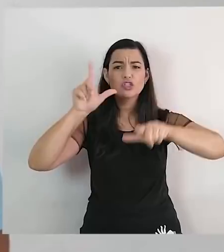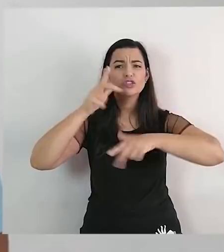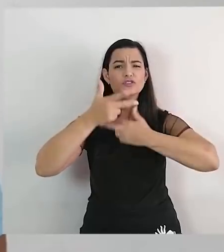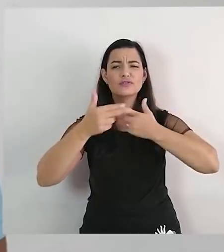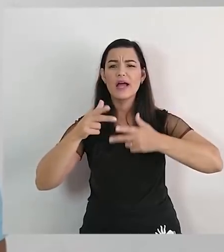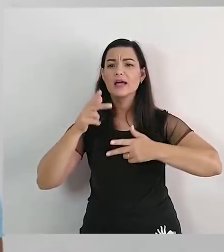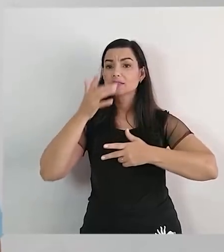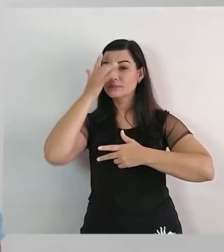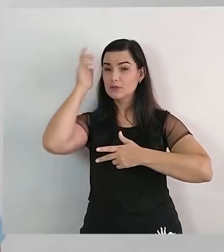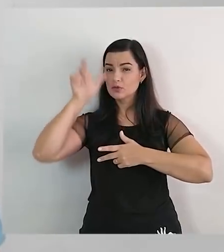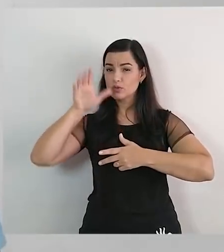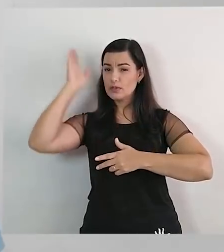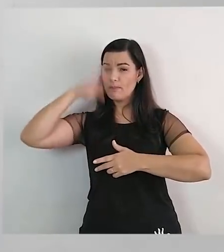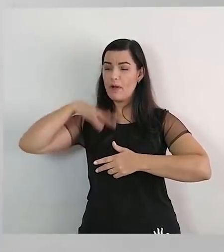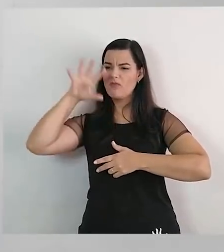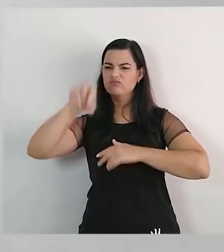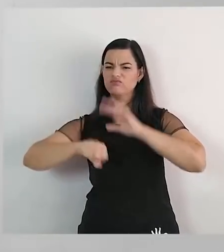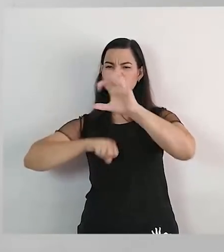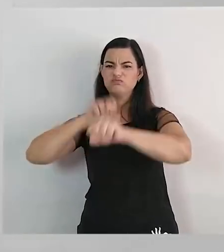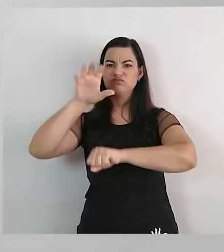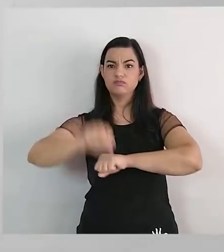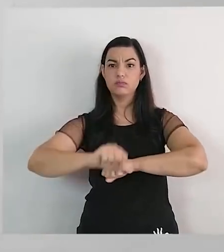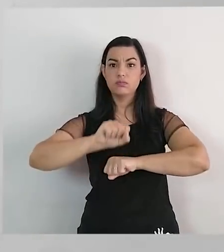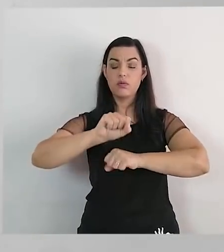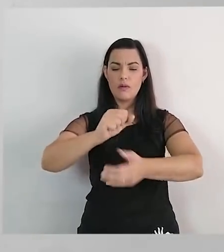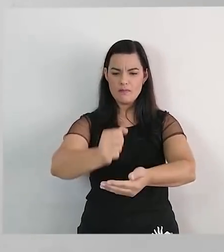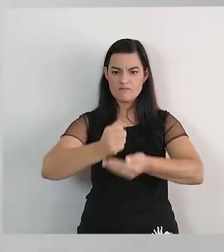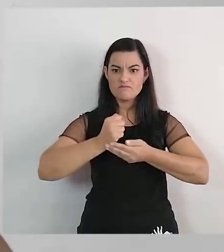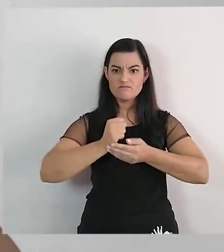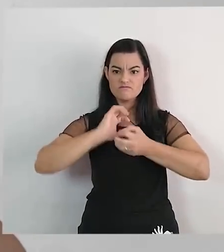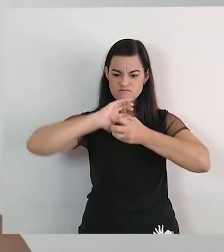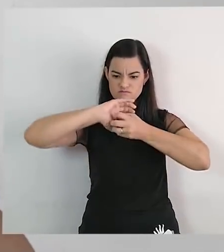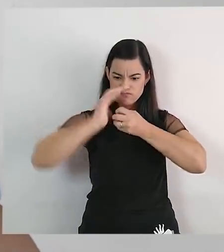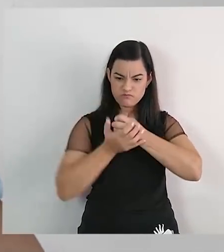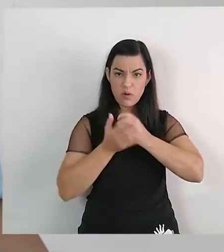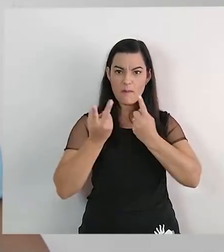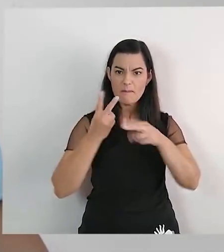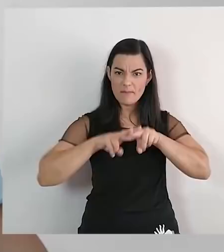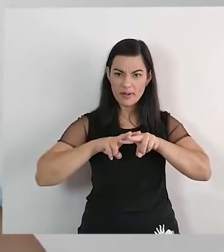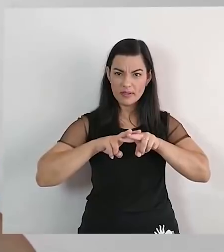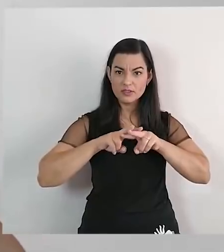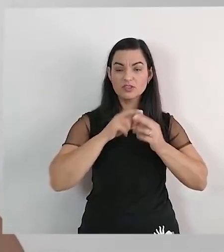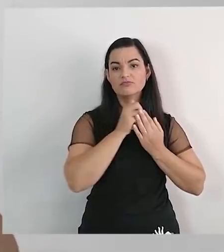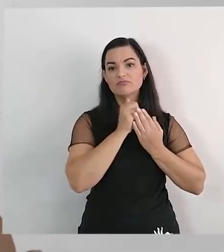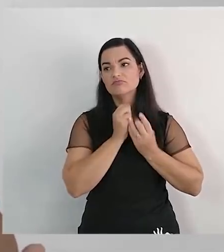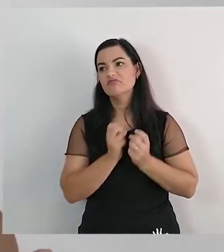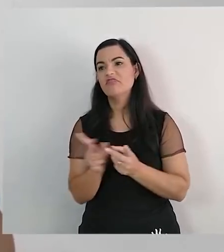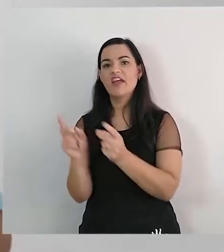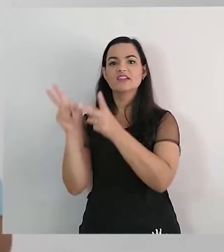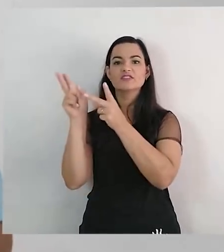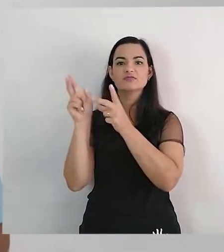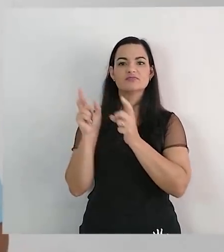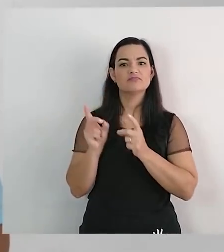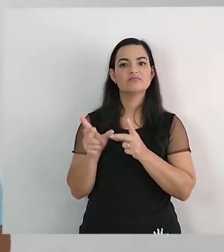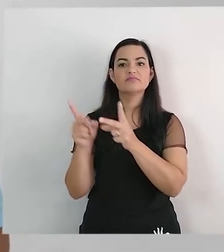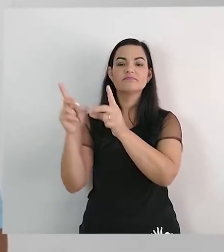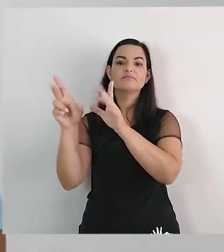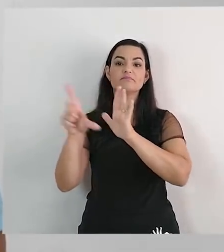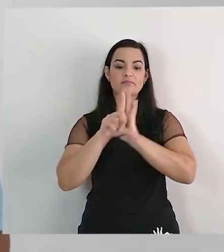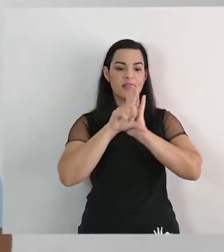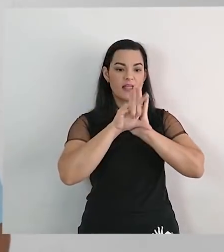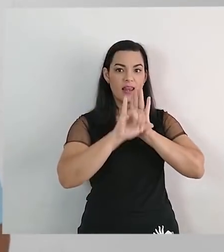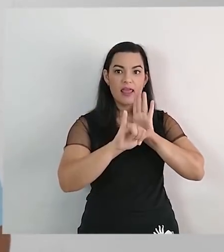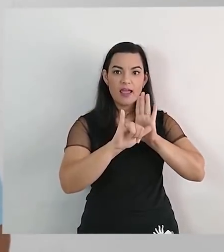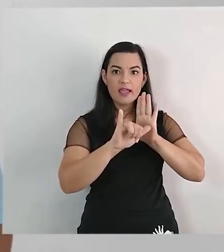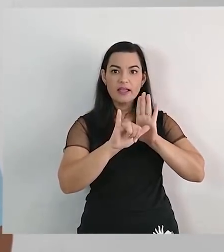são vendidos ilegalmente. É como na nossa história, o menino criança quis prender